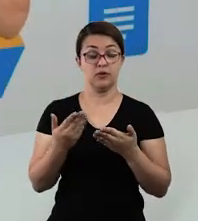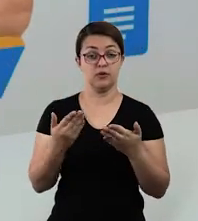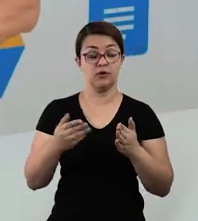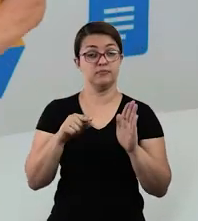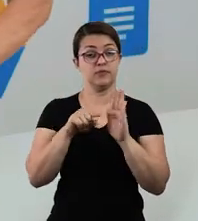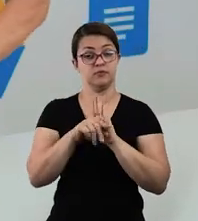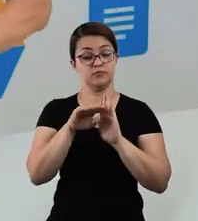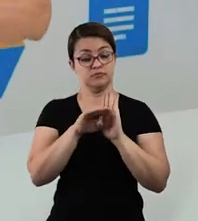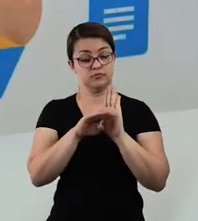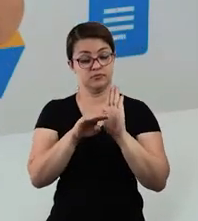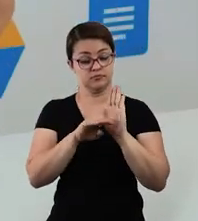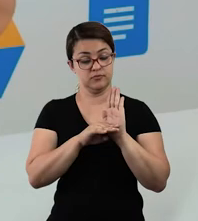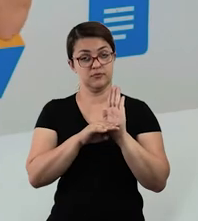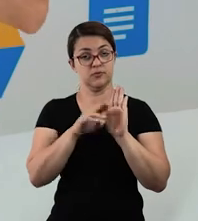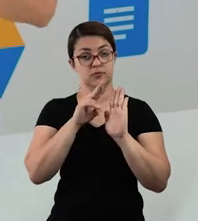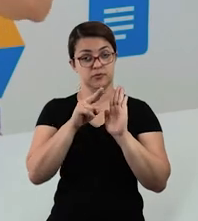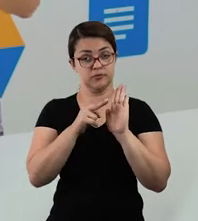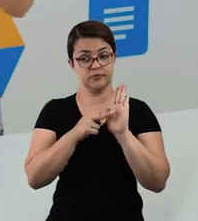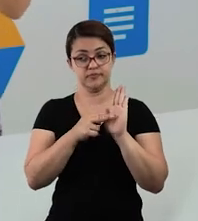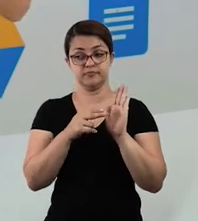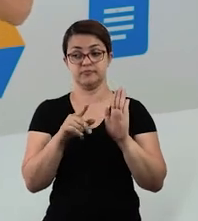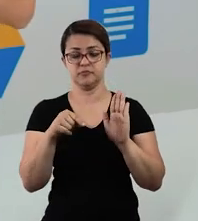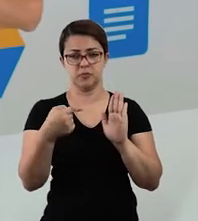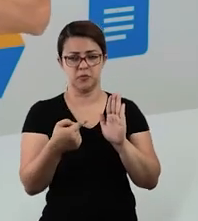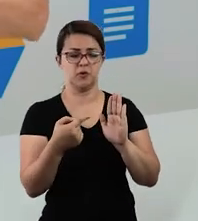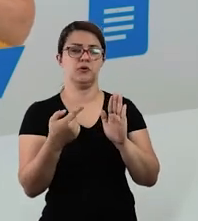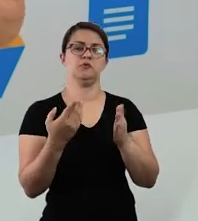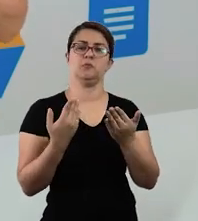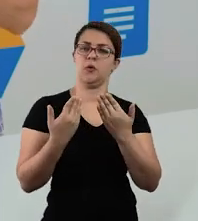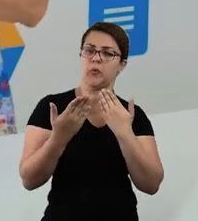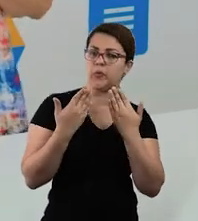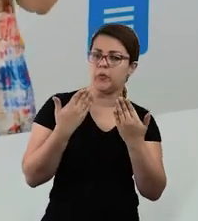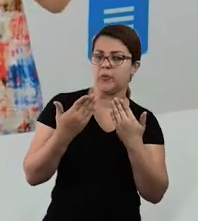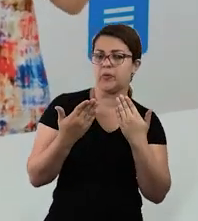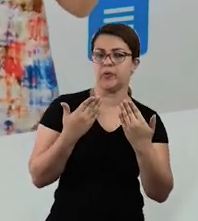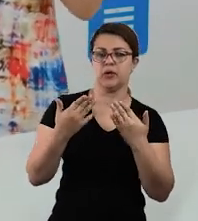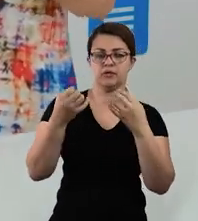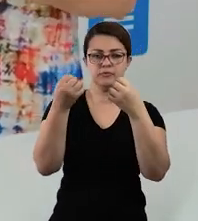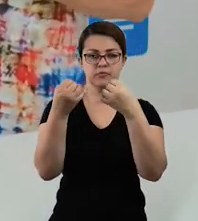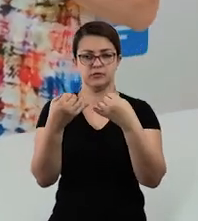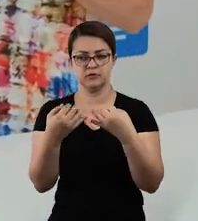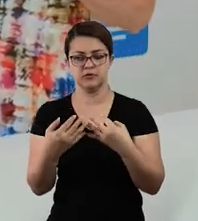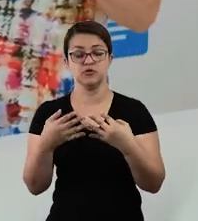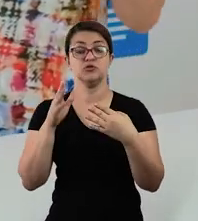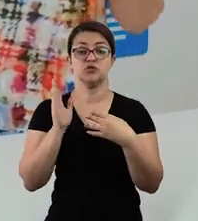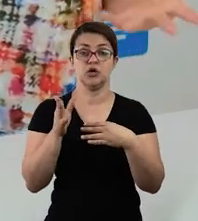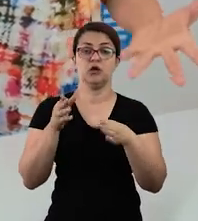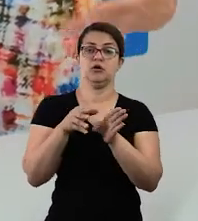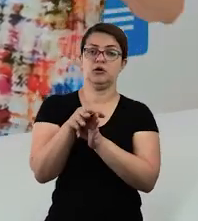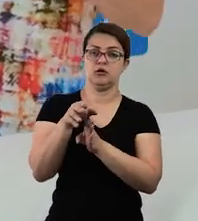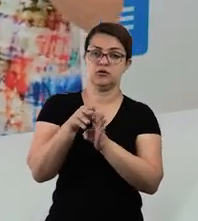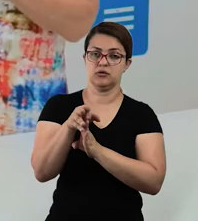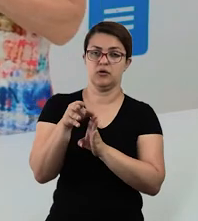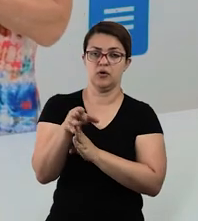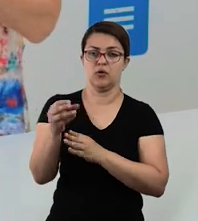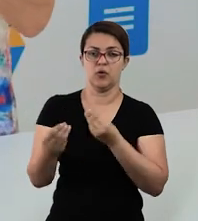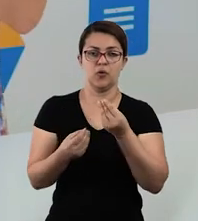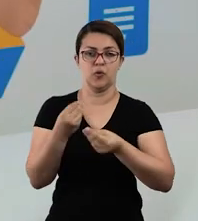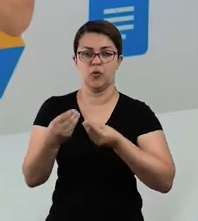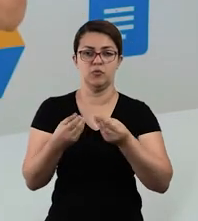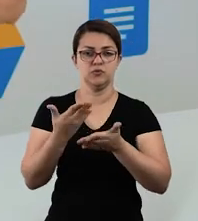Agora responda, depois que nós fizemos essa conversa, tivemos essa conversa e a professora já te orientou como